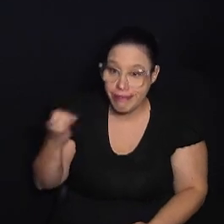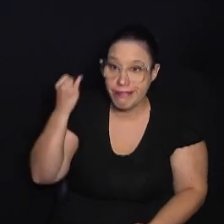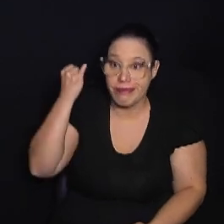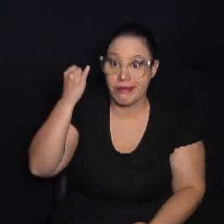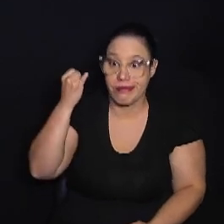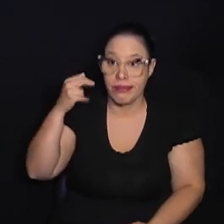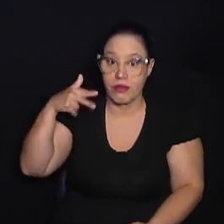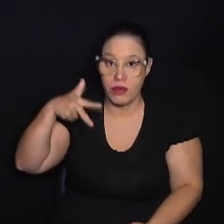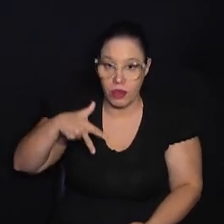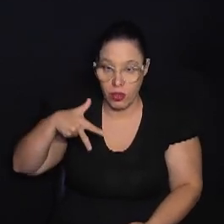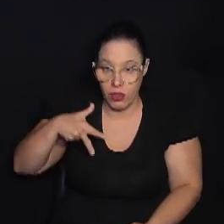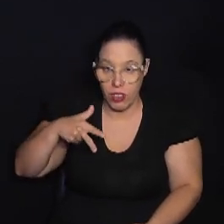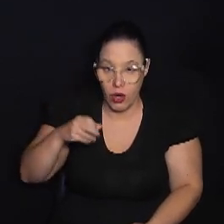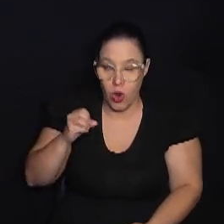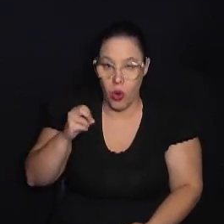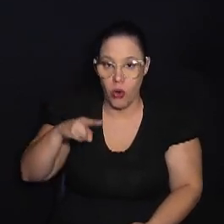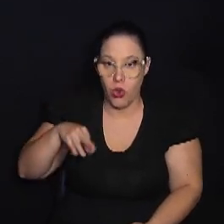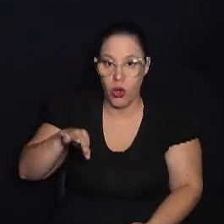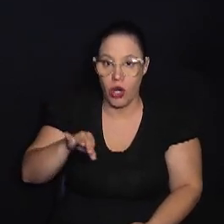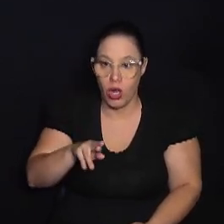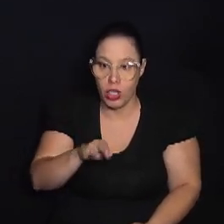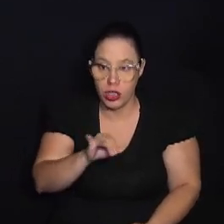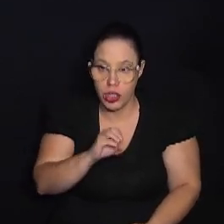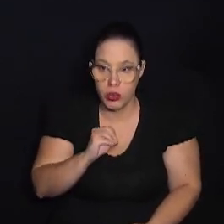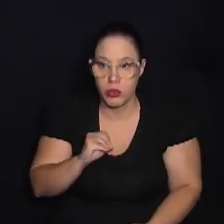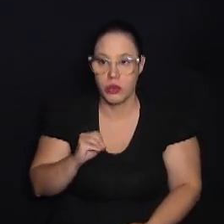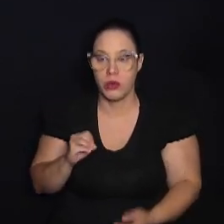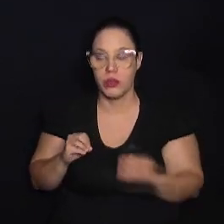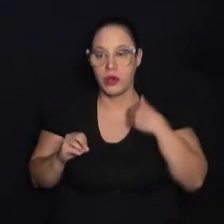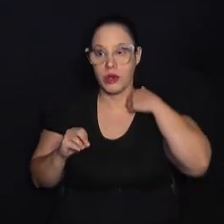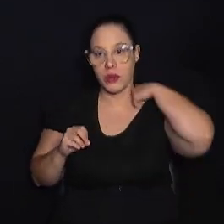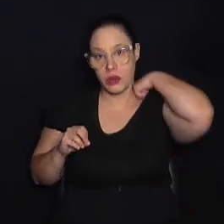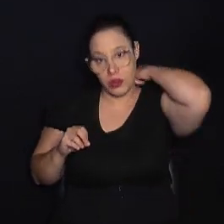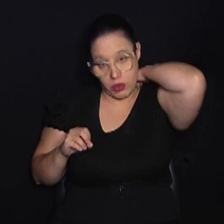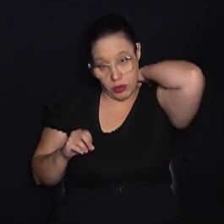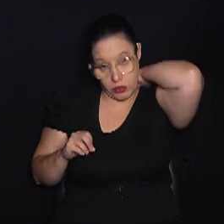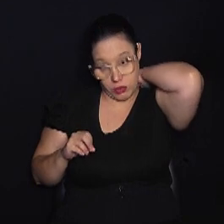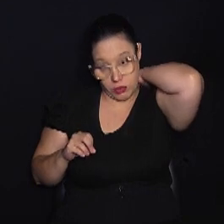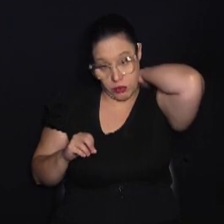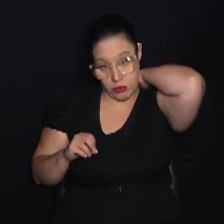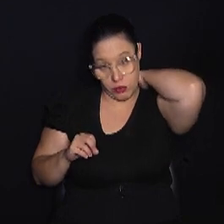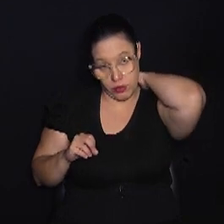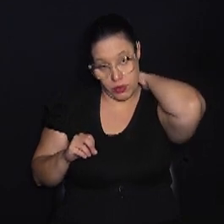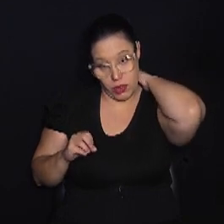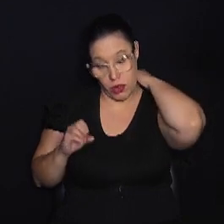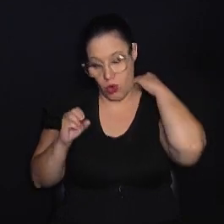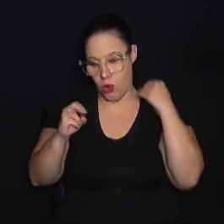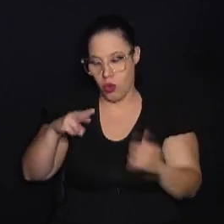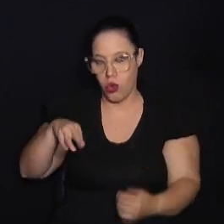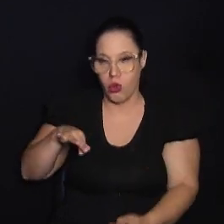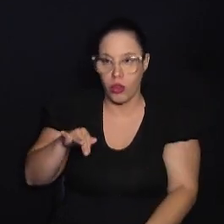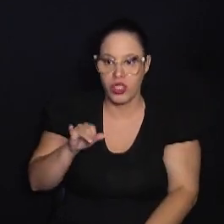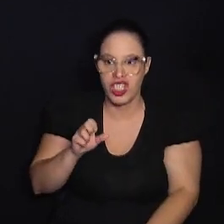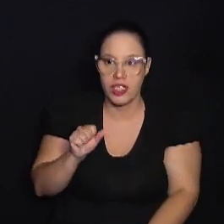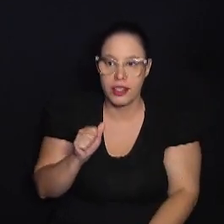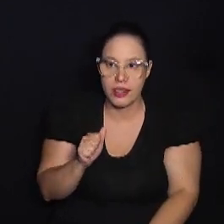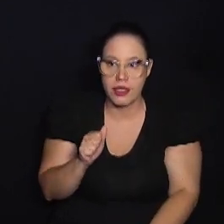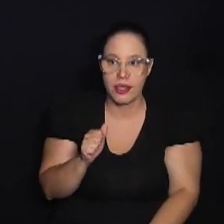no cabeça e pescoço, ele vai ter uma equipe multidisciplinar. Então, ele vai precisar, em algum momento, do oncologista clínico, do